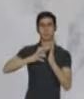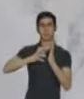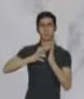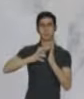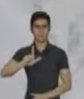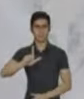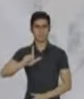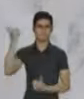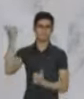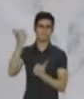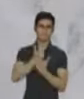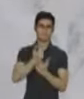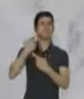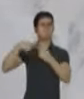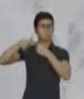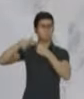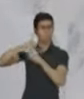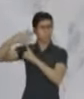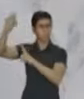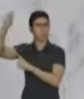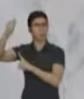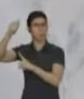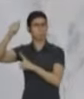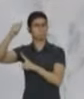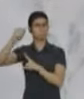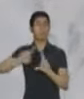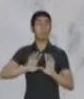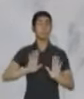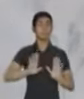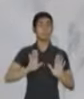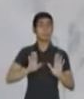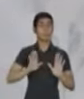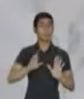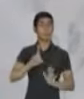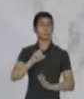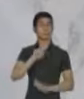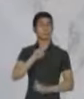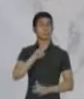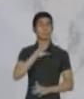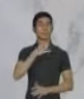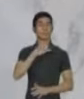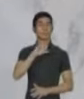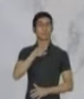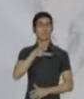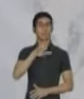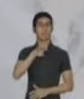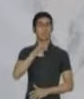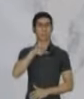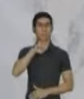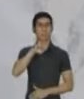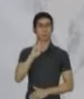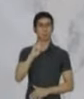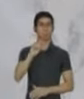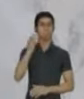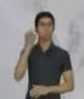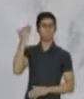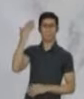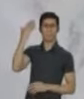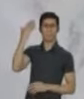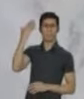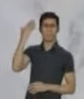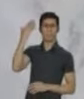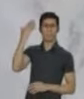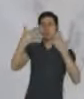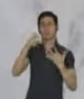derrotados por eles mas como disse certa vez a esse ribeiro quando foi pegar o título de doutor honoris causa na faculdade na universidade